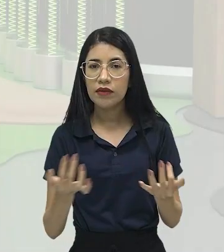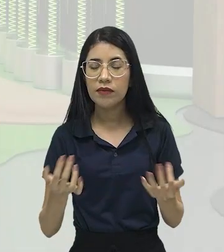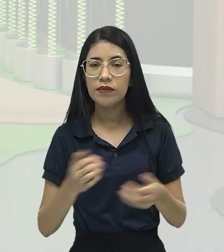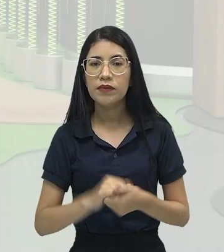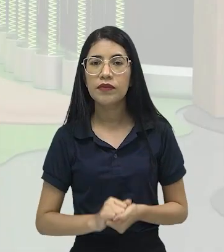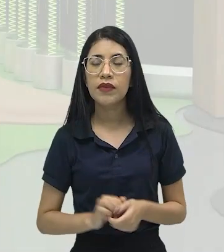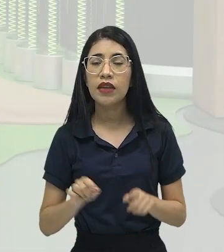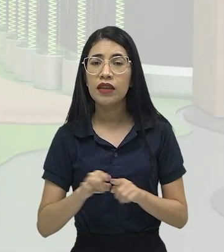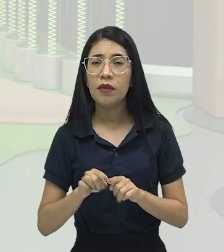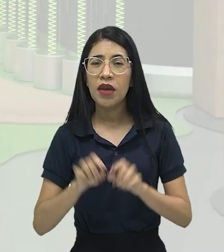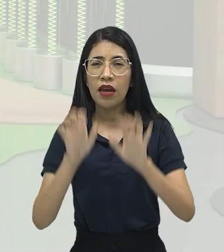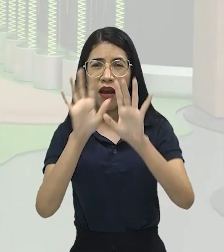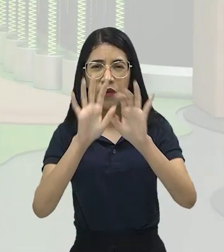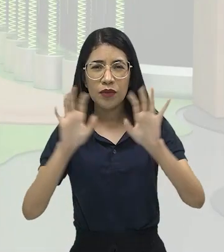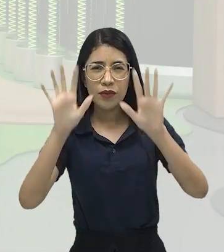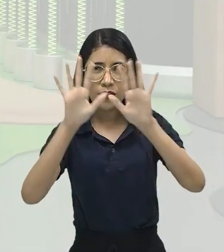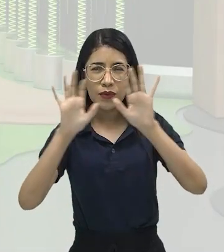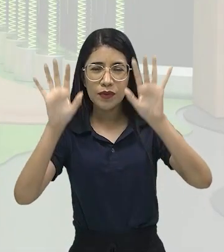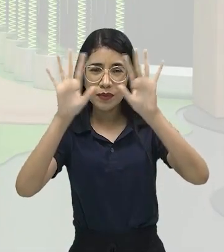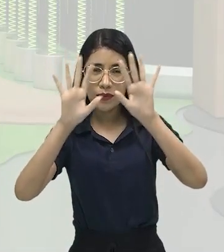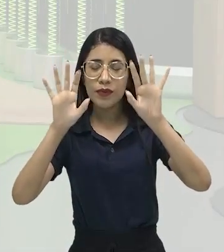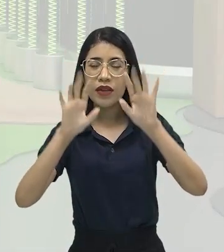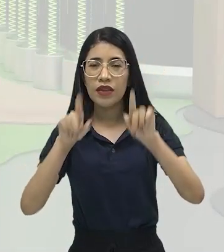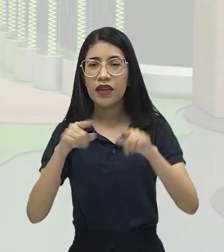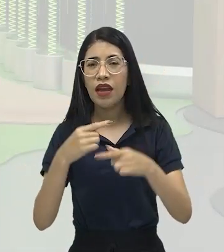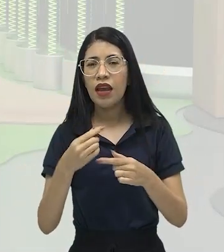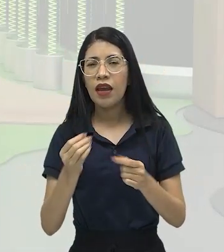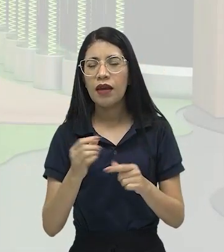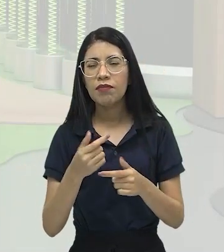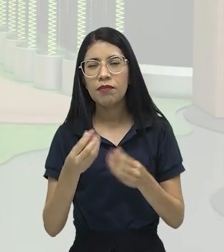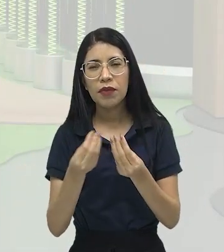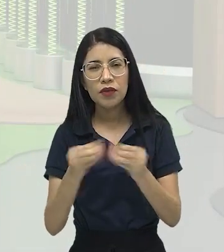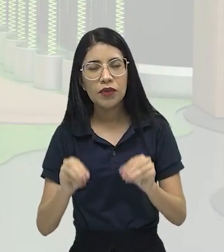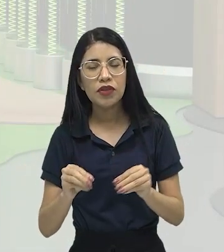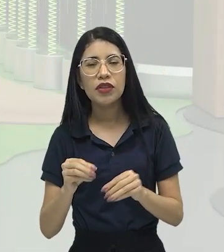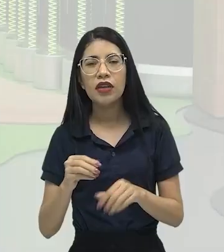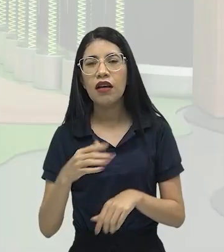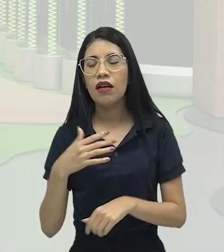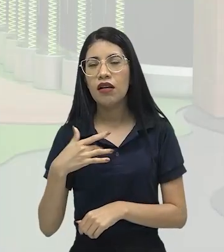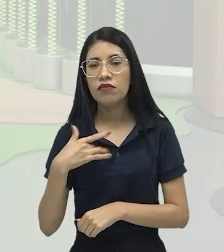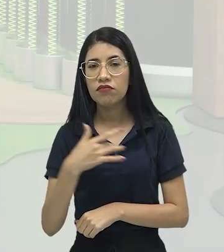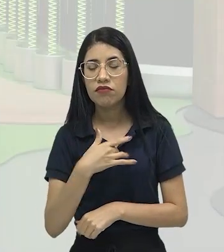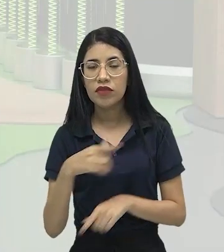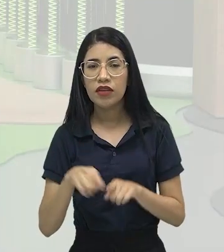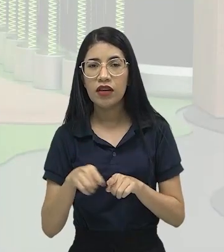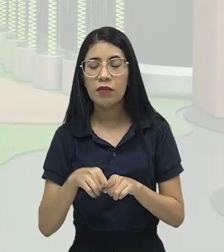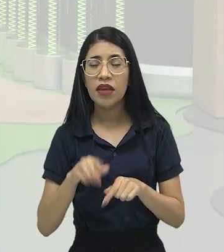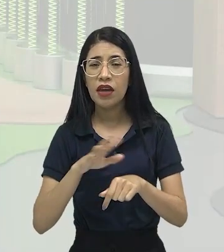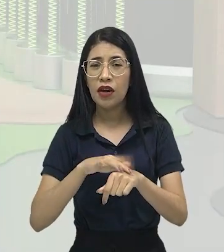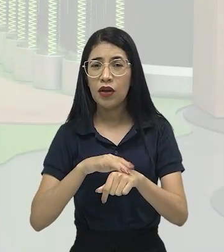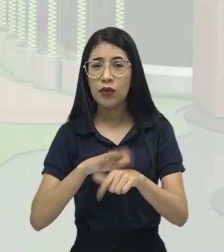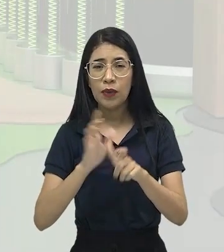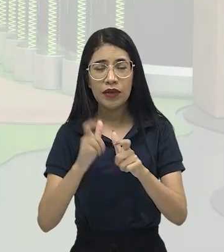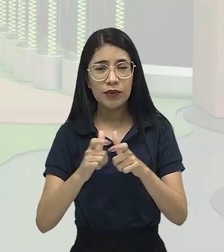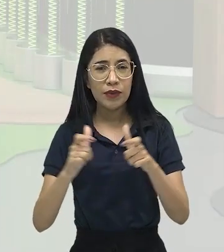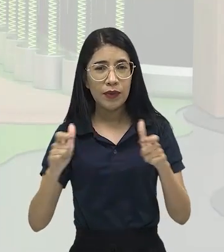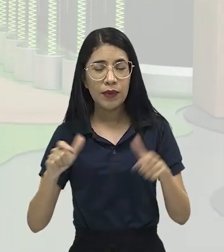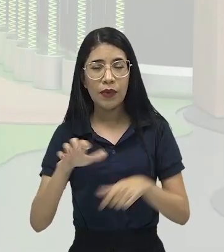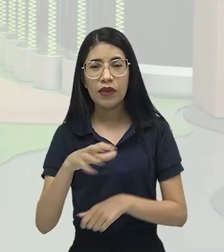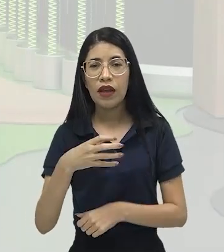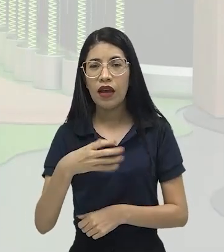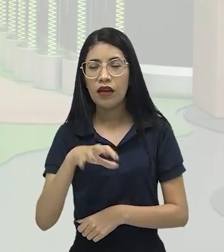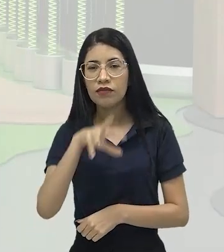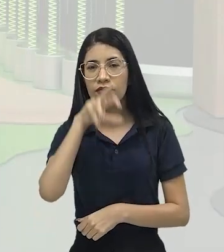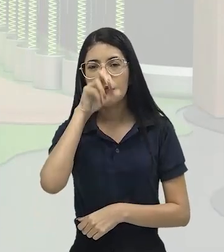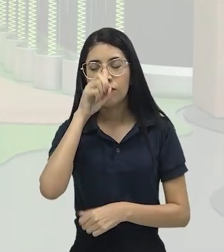essa formação de fumaça, né, que causa danos à saúde, como aumento de doenças respiratórias,